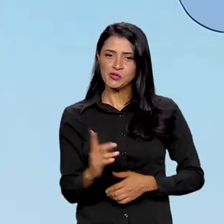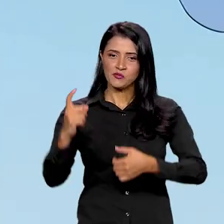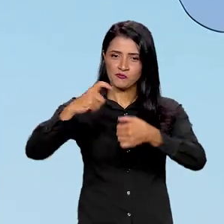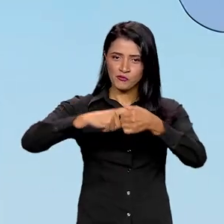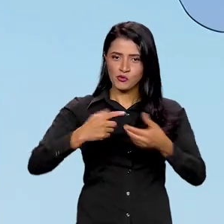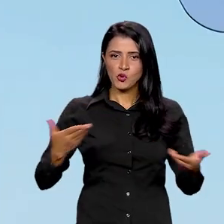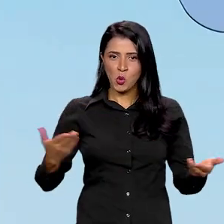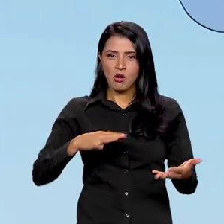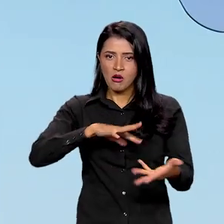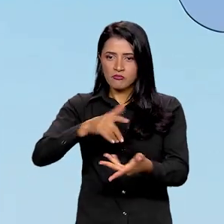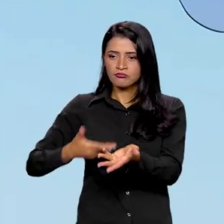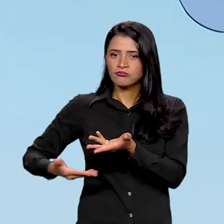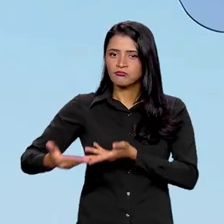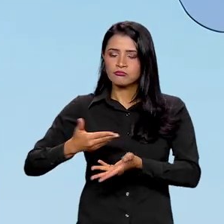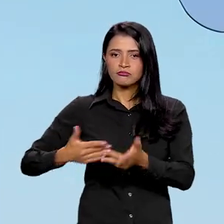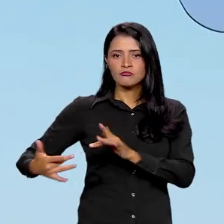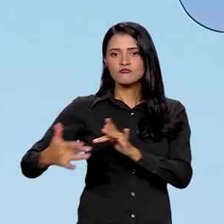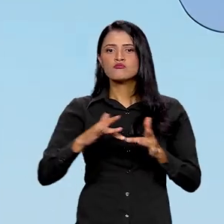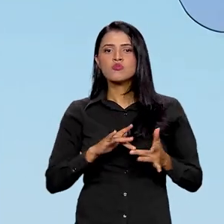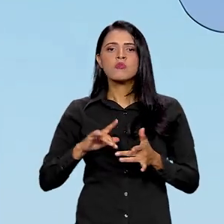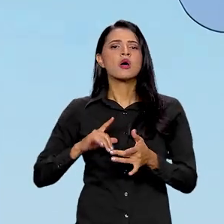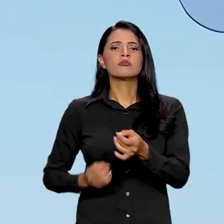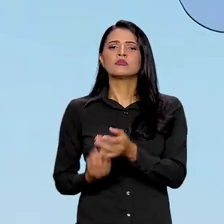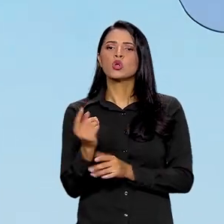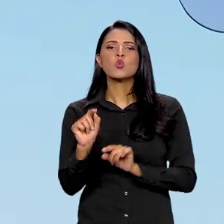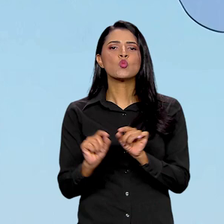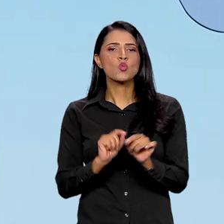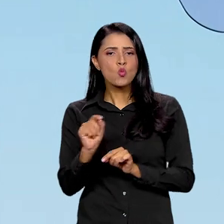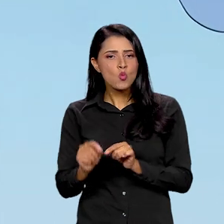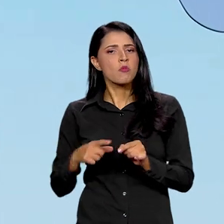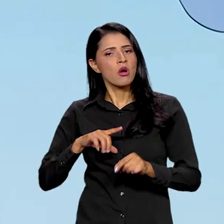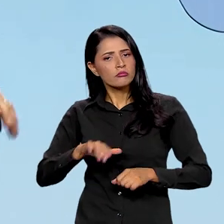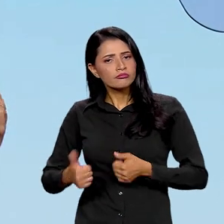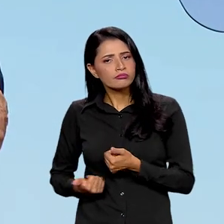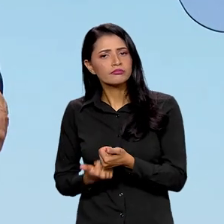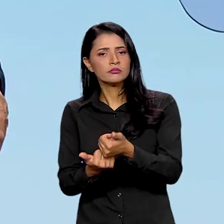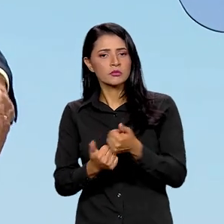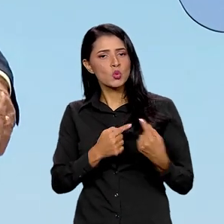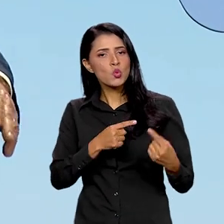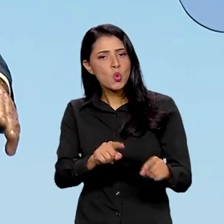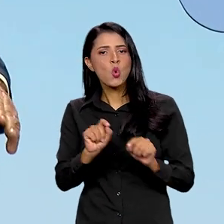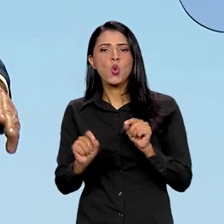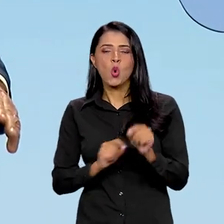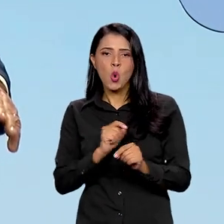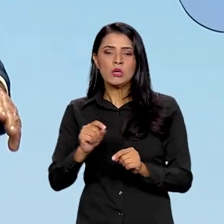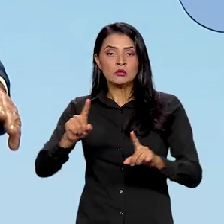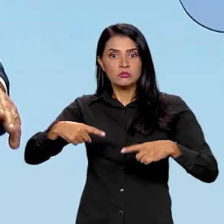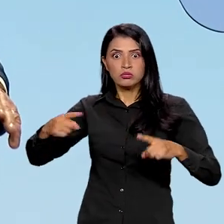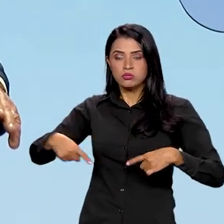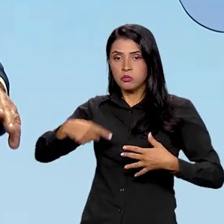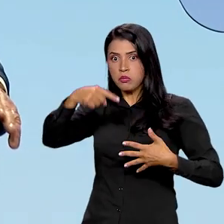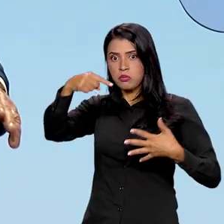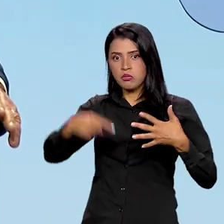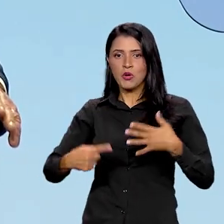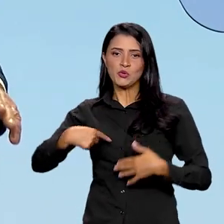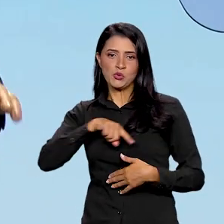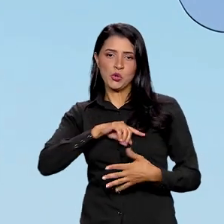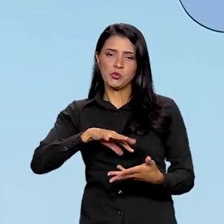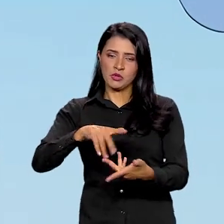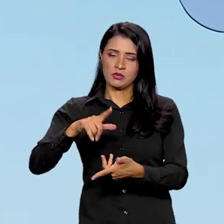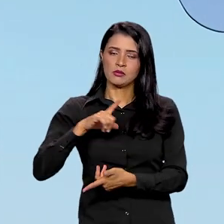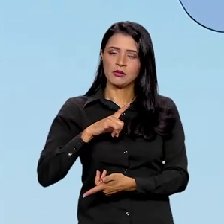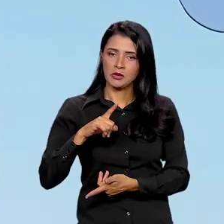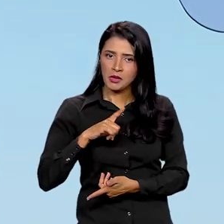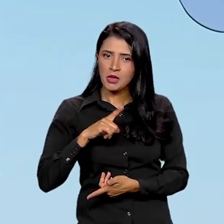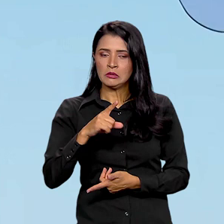Brasil voltou ao cenário internacional para construir, para contribuir no enfrentamento dos desafios do